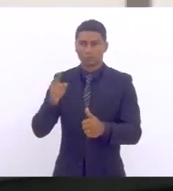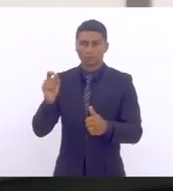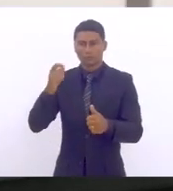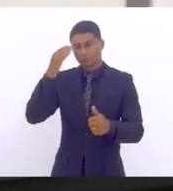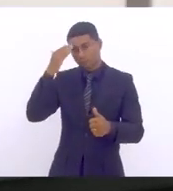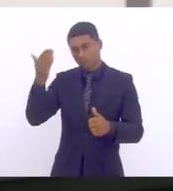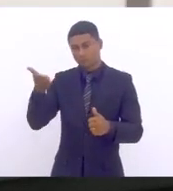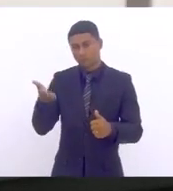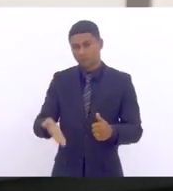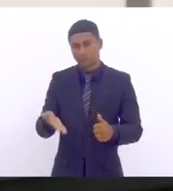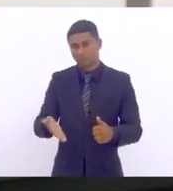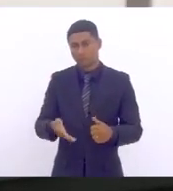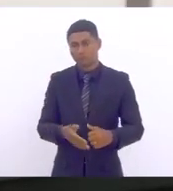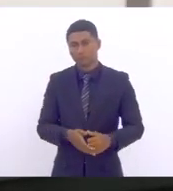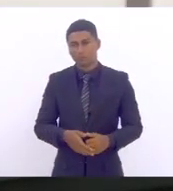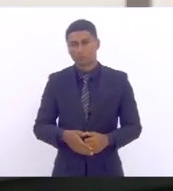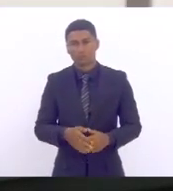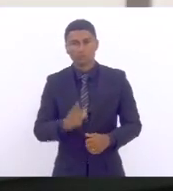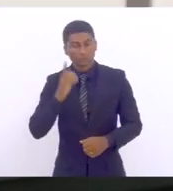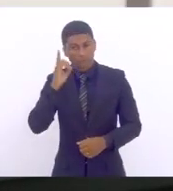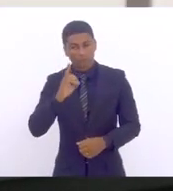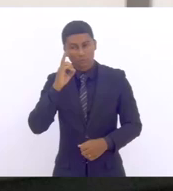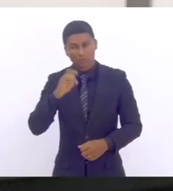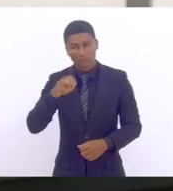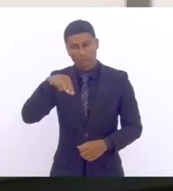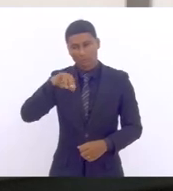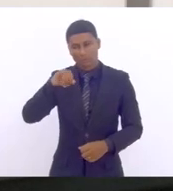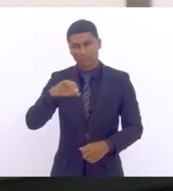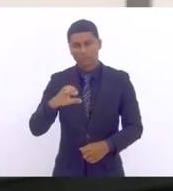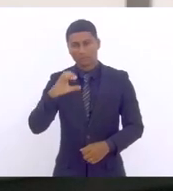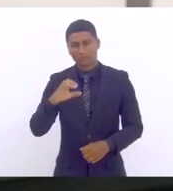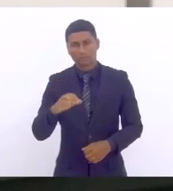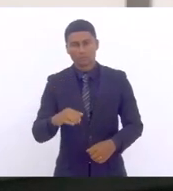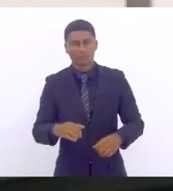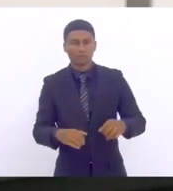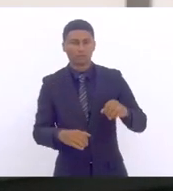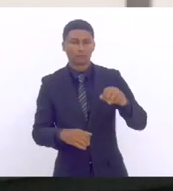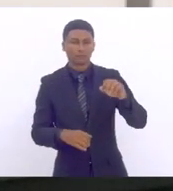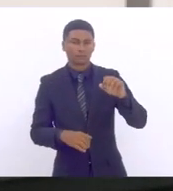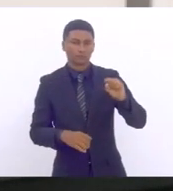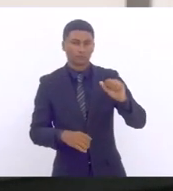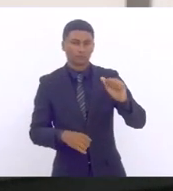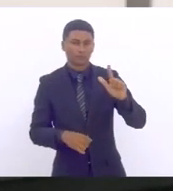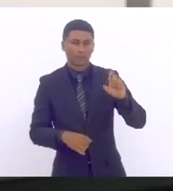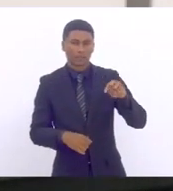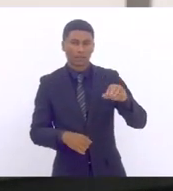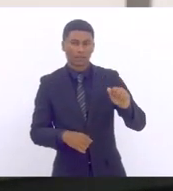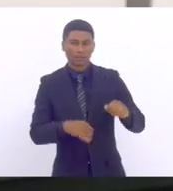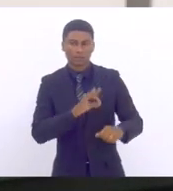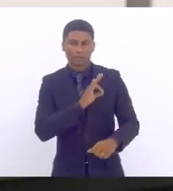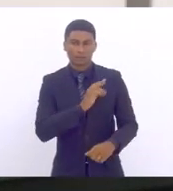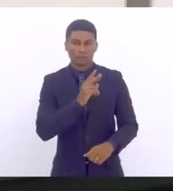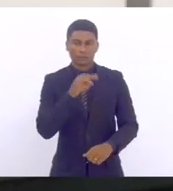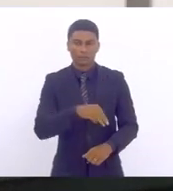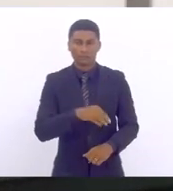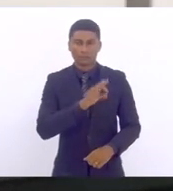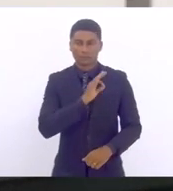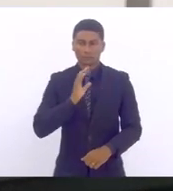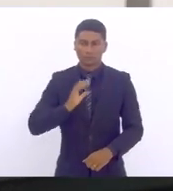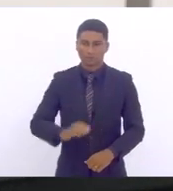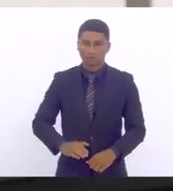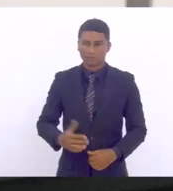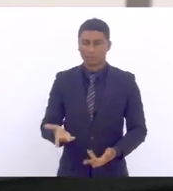né, ao deputado Mink, deputado Leomar, Coronel Salema, a Polícia Militar, a Polícia Civil,